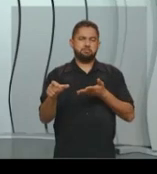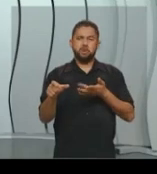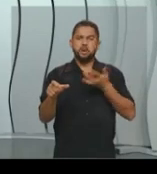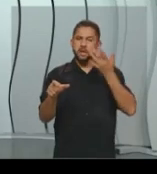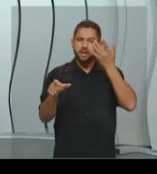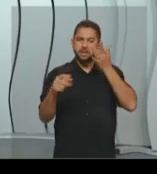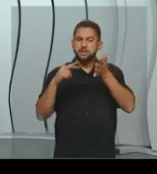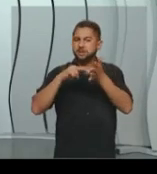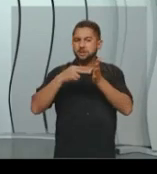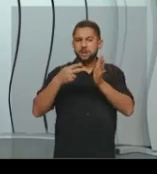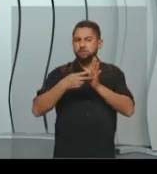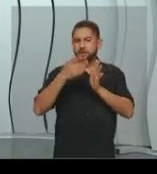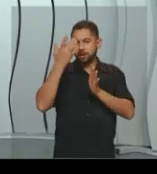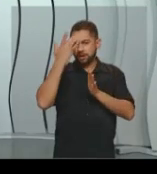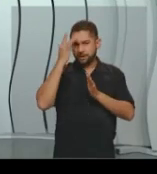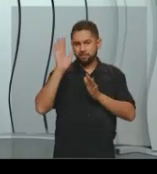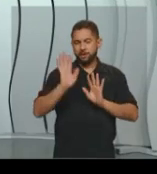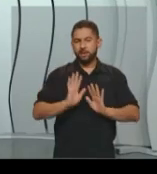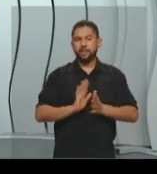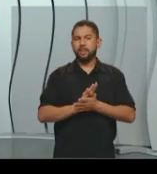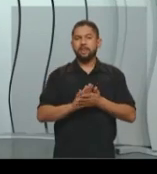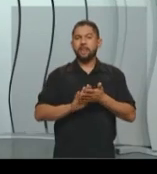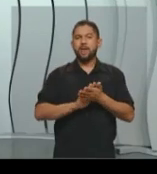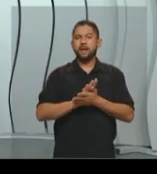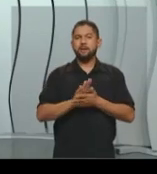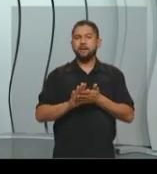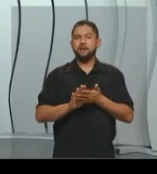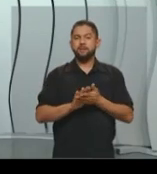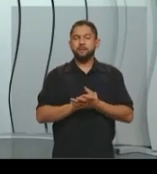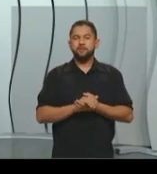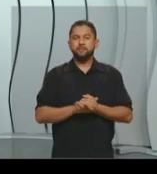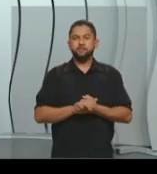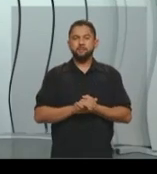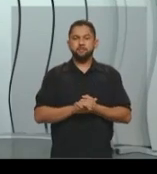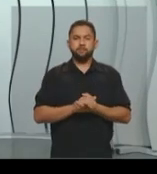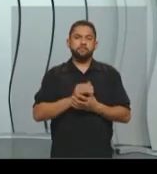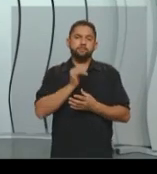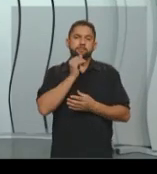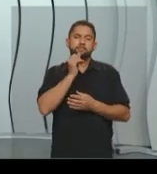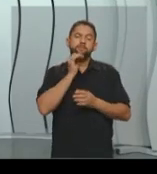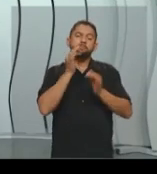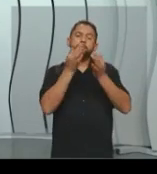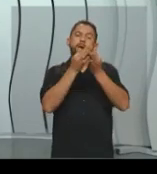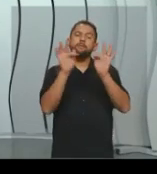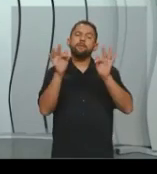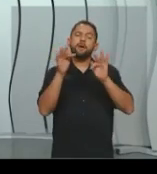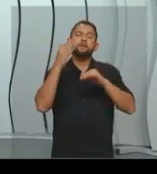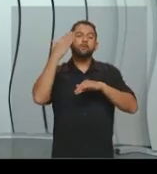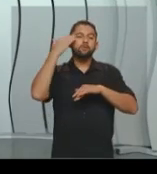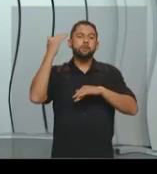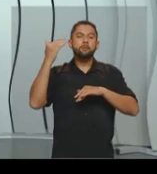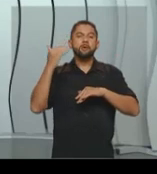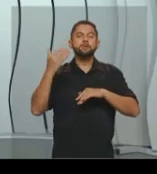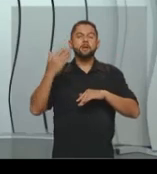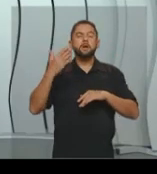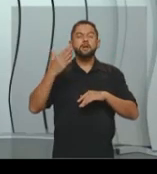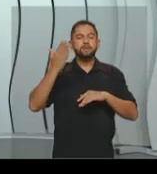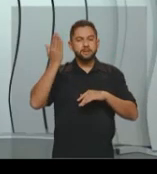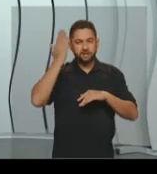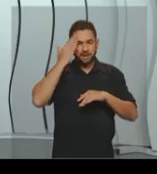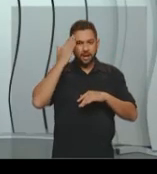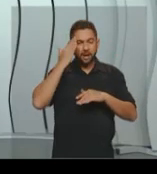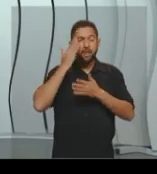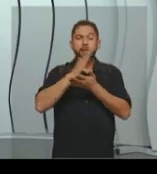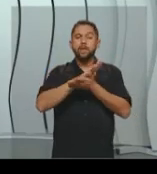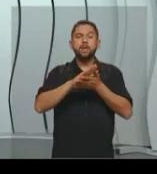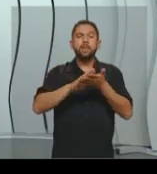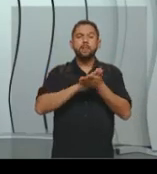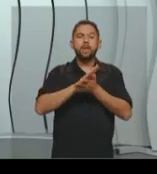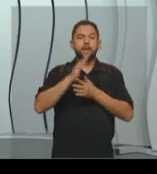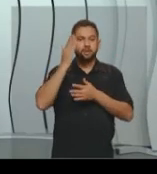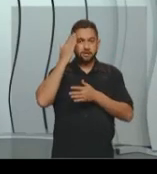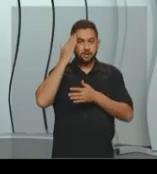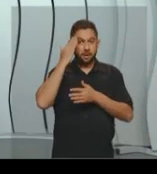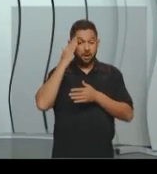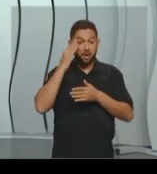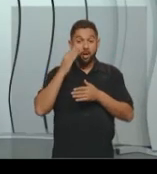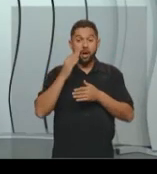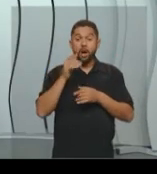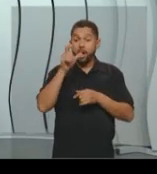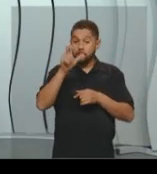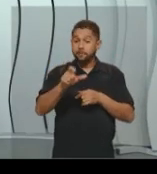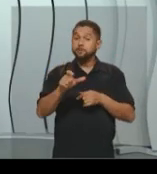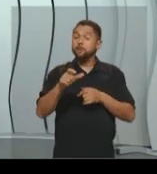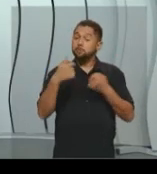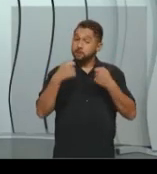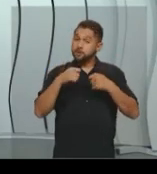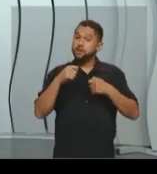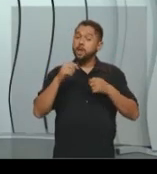Sócrates, sei que nada sei. Só pode aprender alguma coisa alguém que se reconhece ignorante sobre aquele